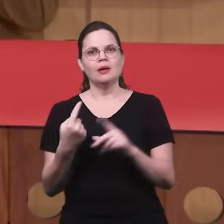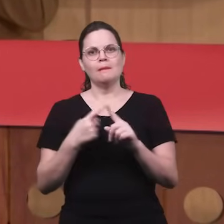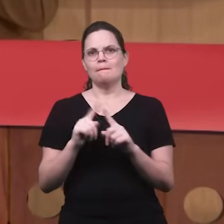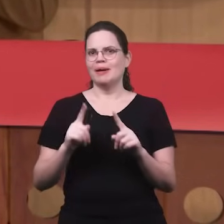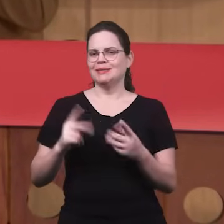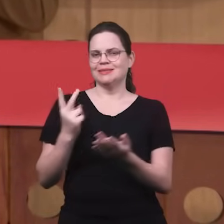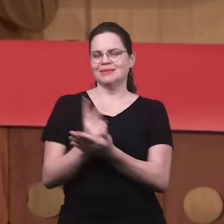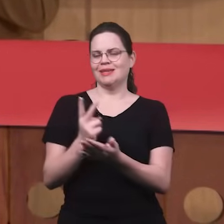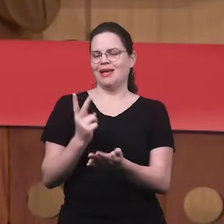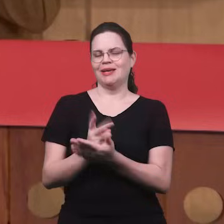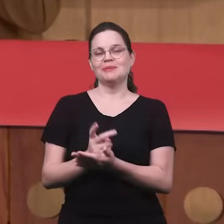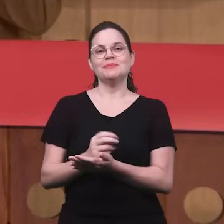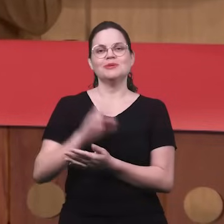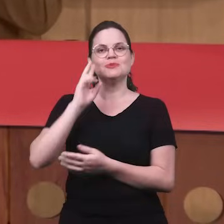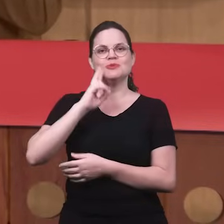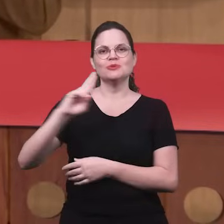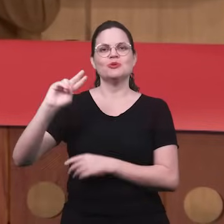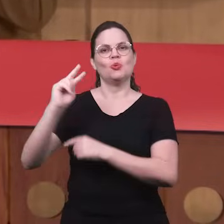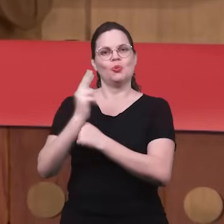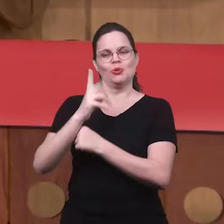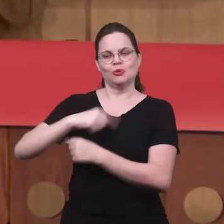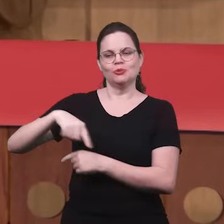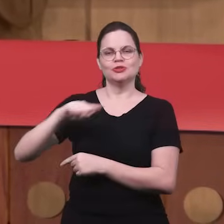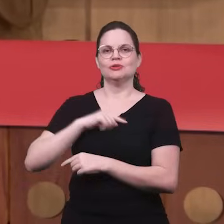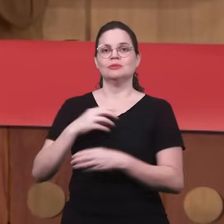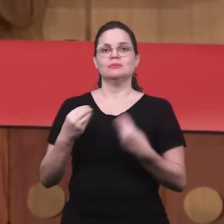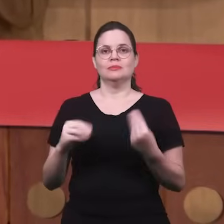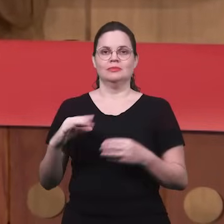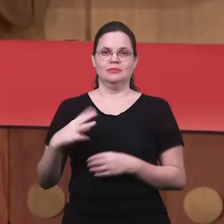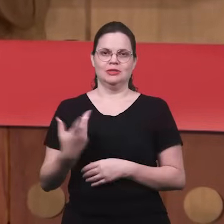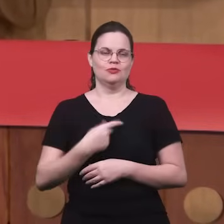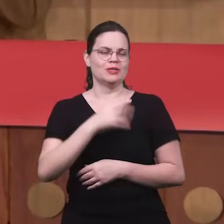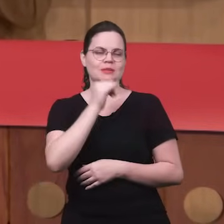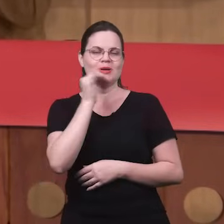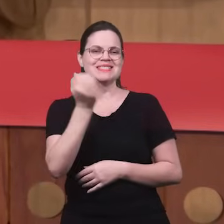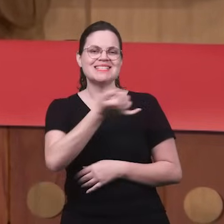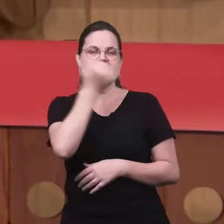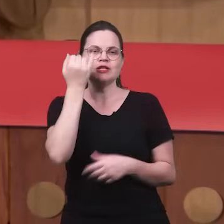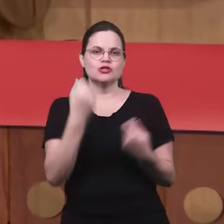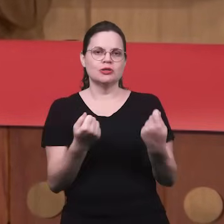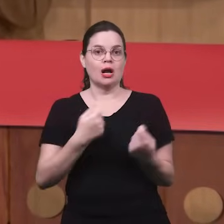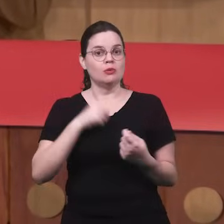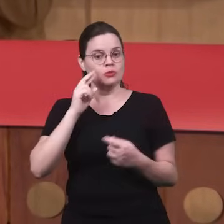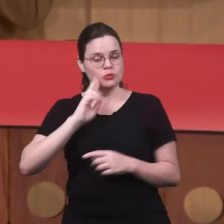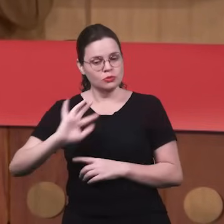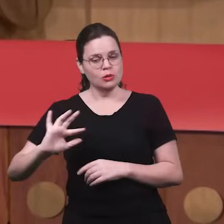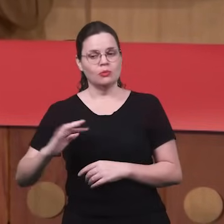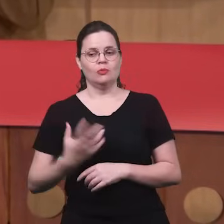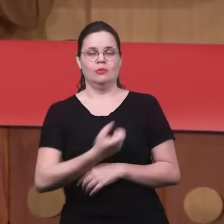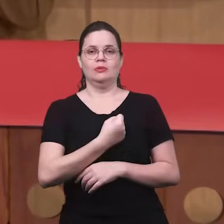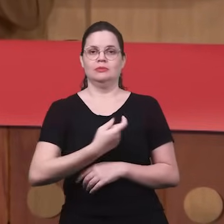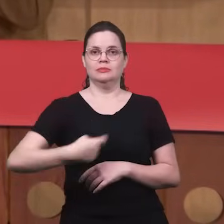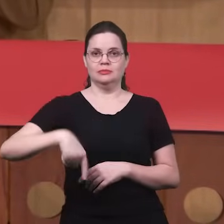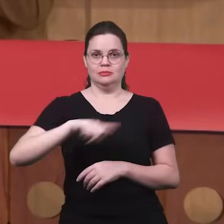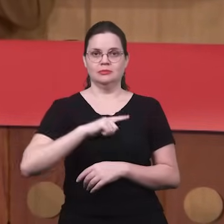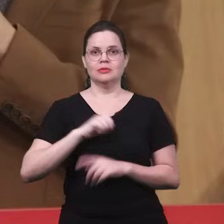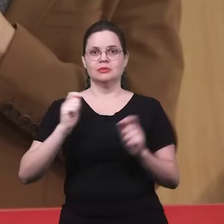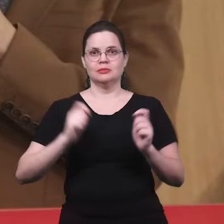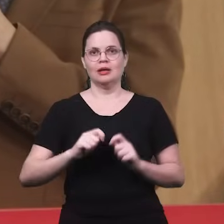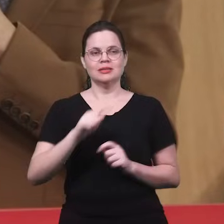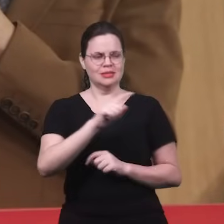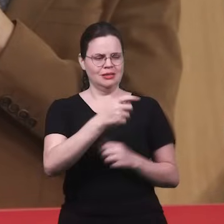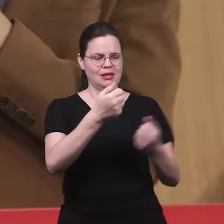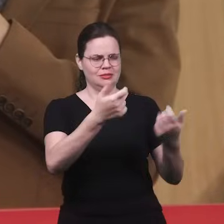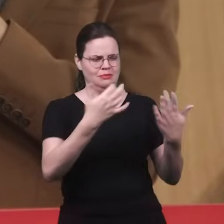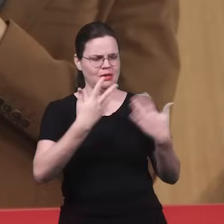preservou para a salvação. Quando você está falando isso, eu fico lembrando da minha vida,